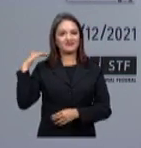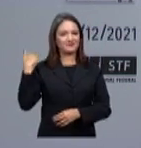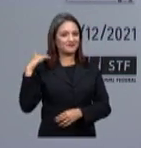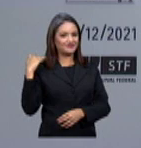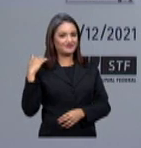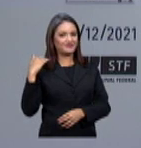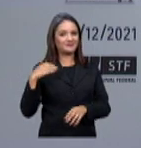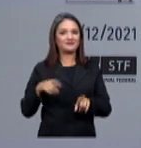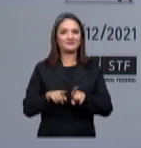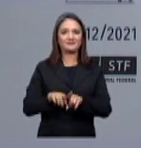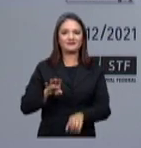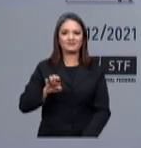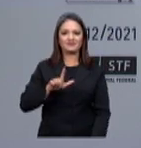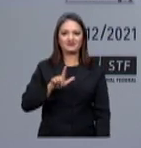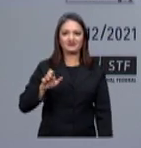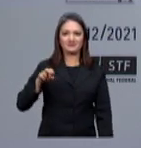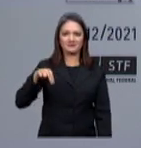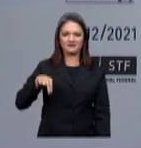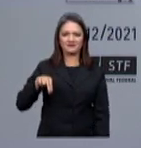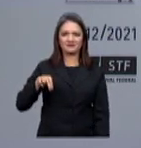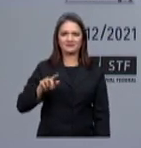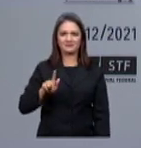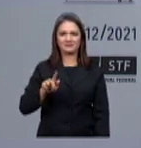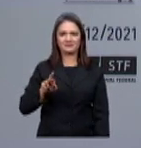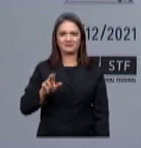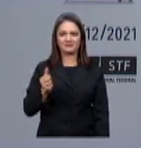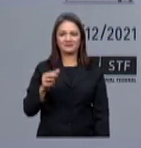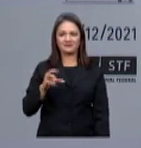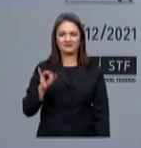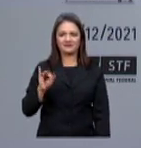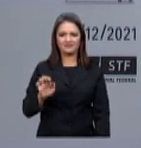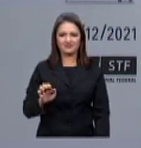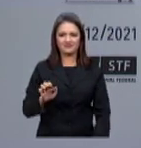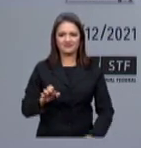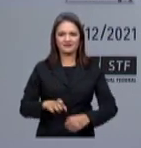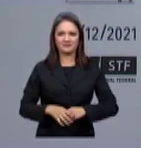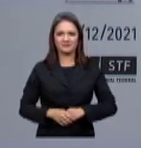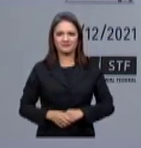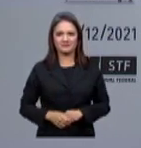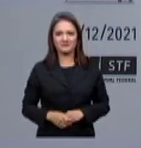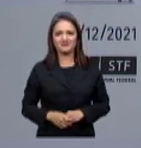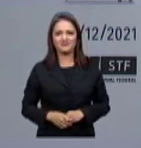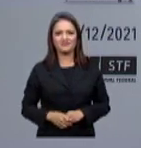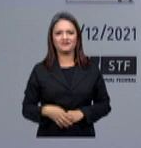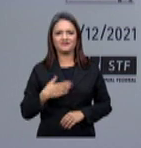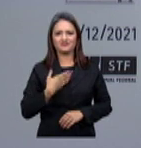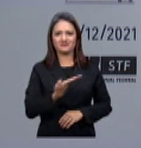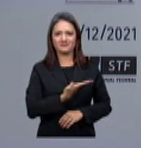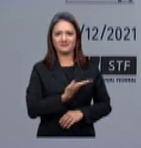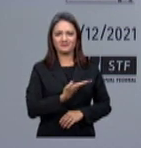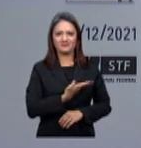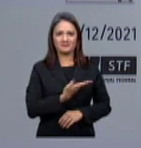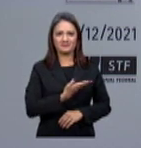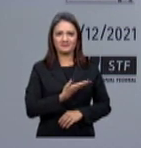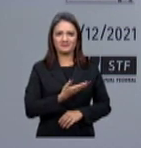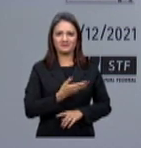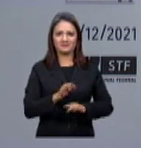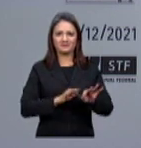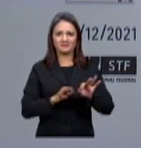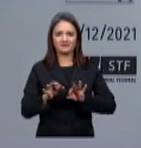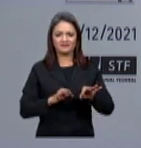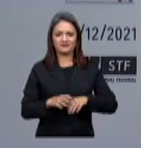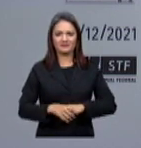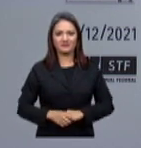e Ellen Gracie minhas companheiras de coordenação e destaco o